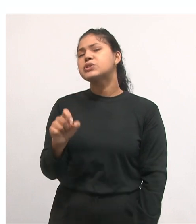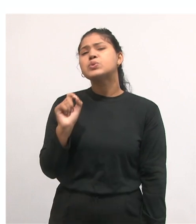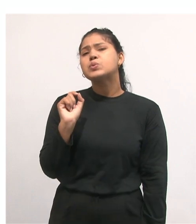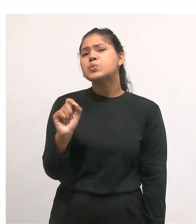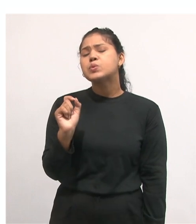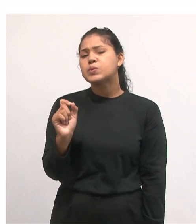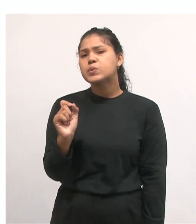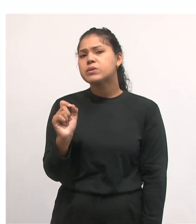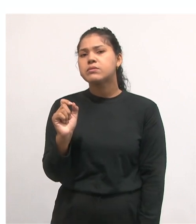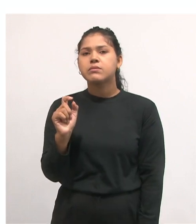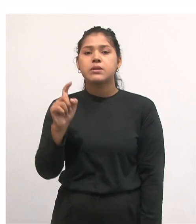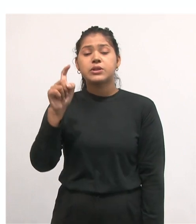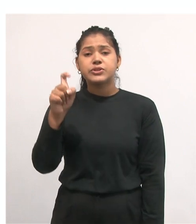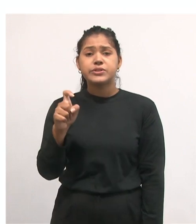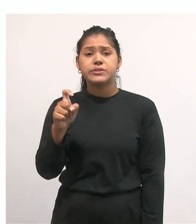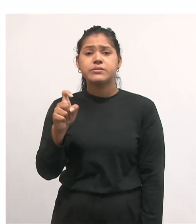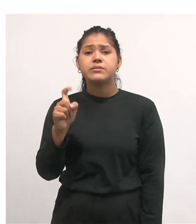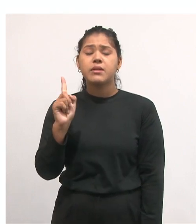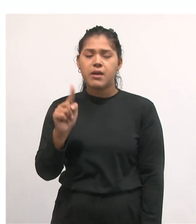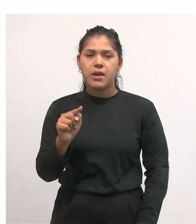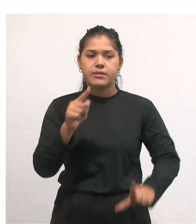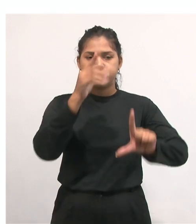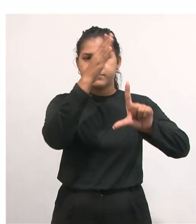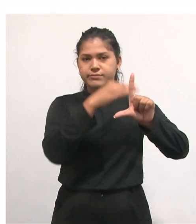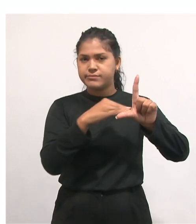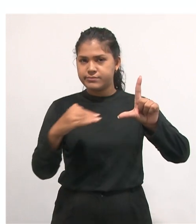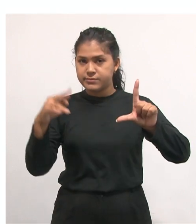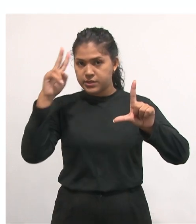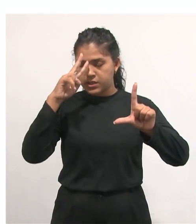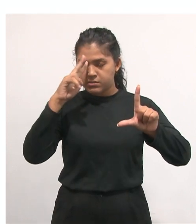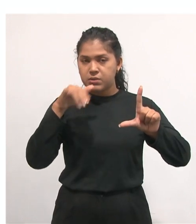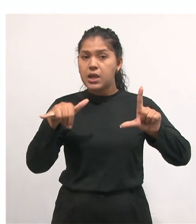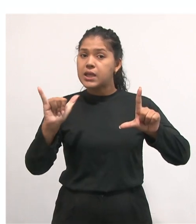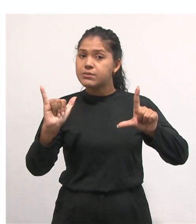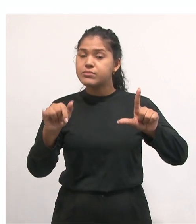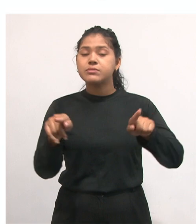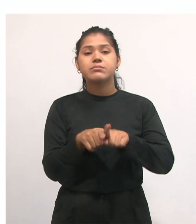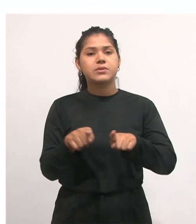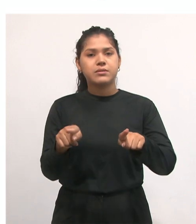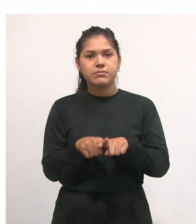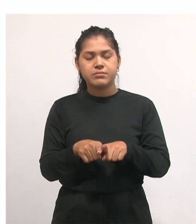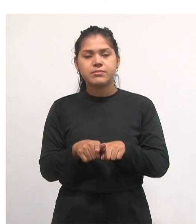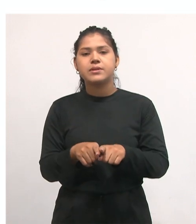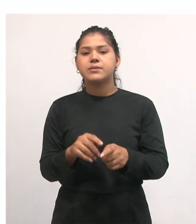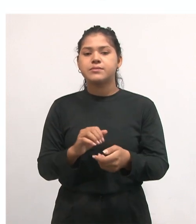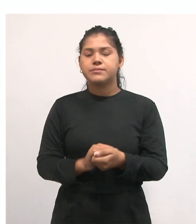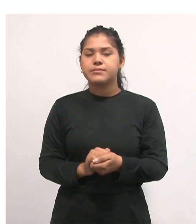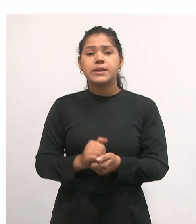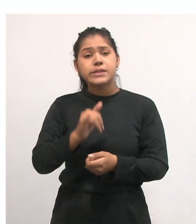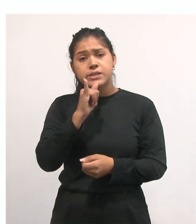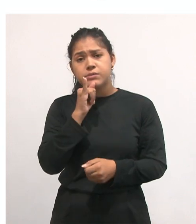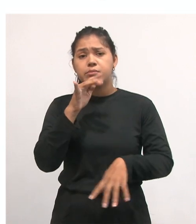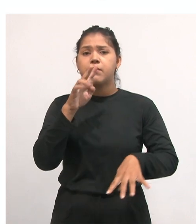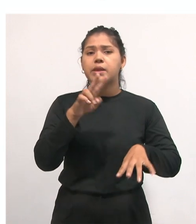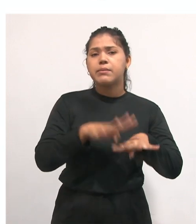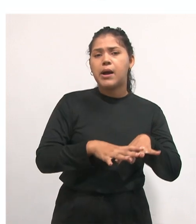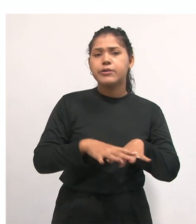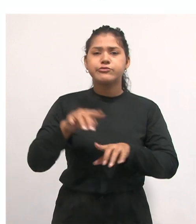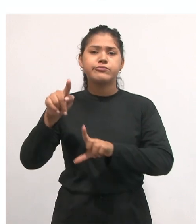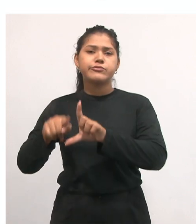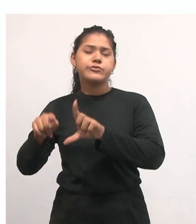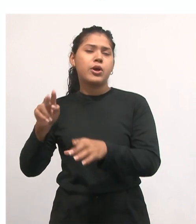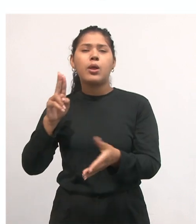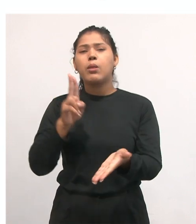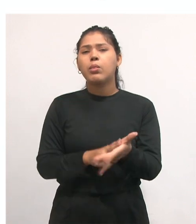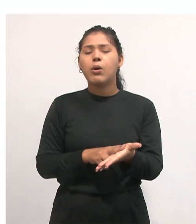das variáveis e o Y é a outra variável. Digamos aqui, no nosso exemplo, nota de matemática e nota de estatística, o